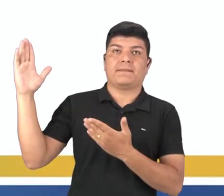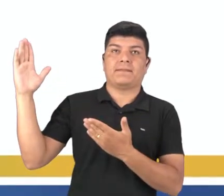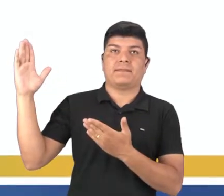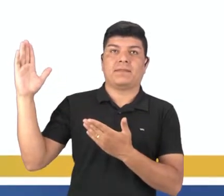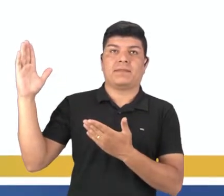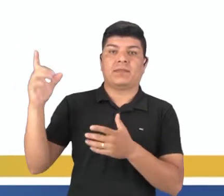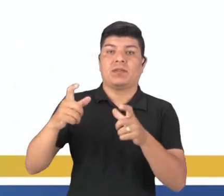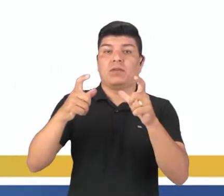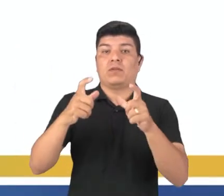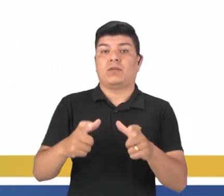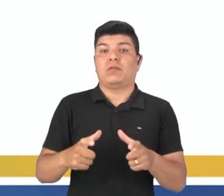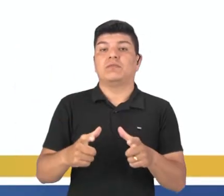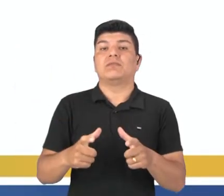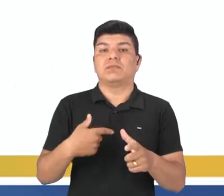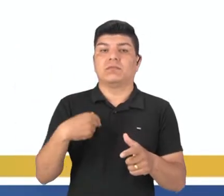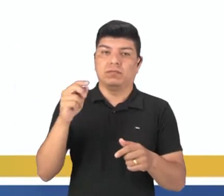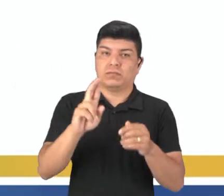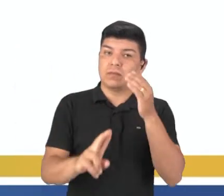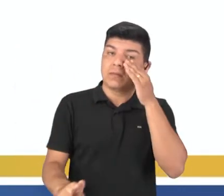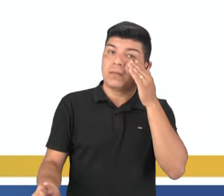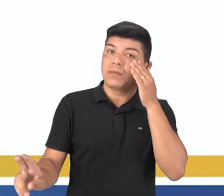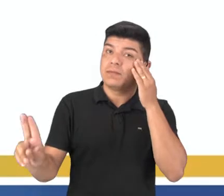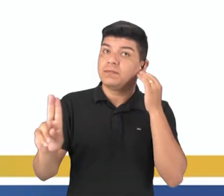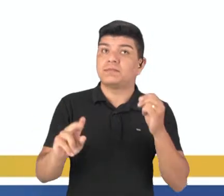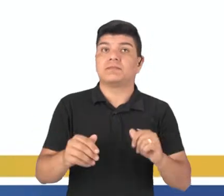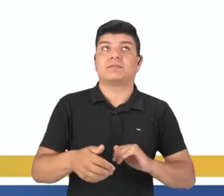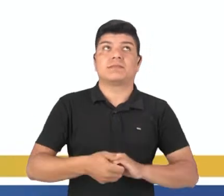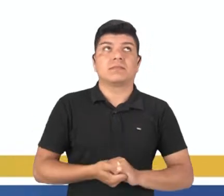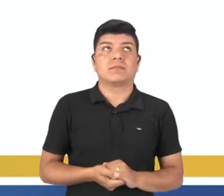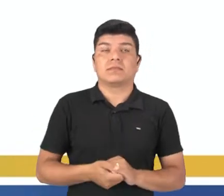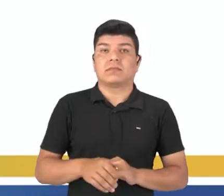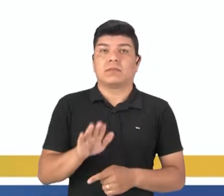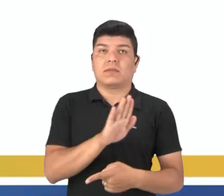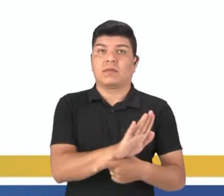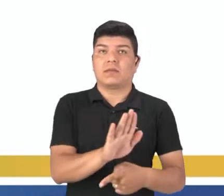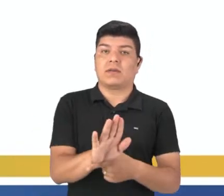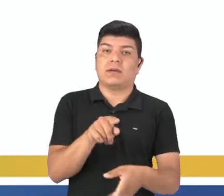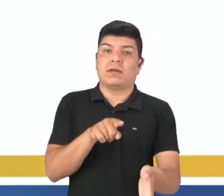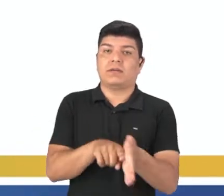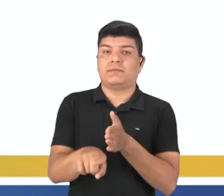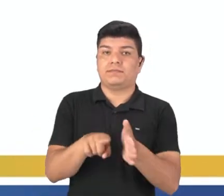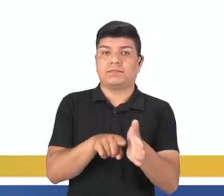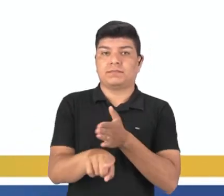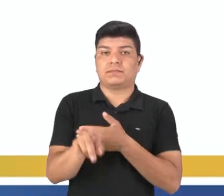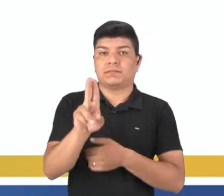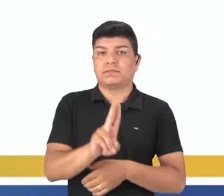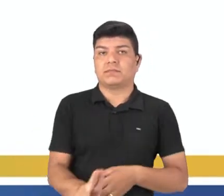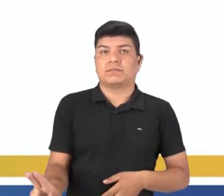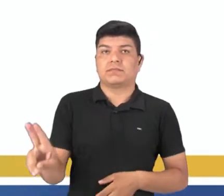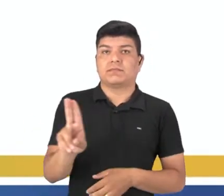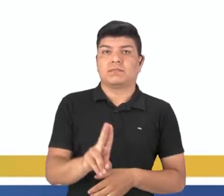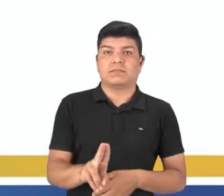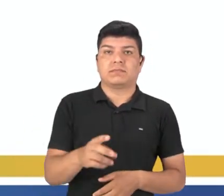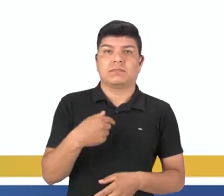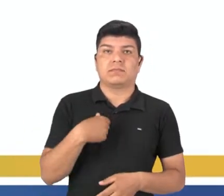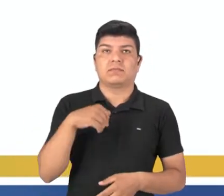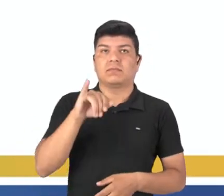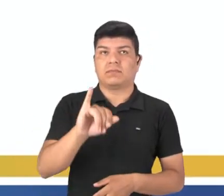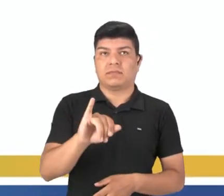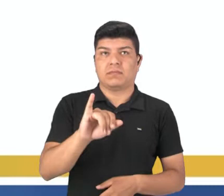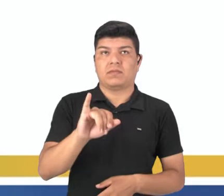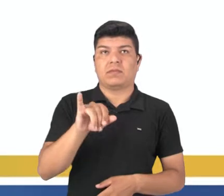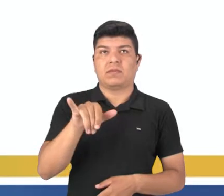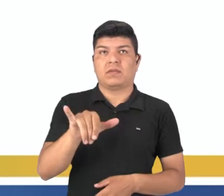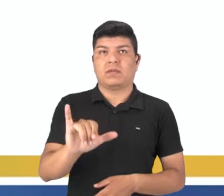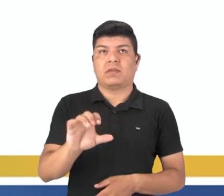onde e quando vocês vão usar o DIU S então Gil que é o auxiliar para fazer pergunta vocês vão usar quando estiverem falando de ai